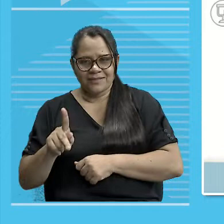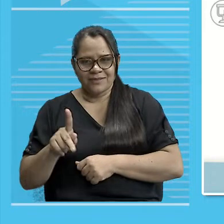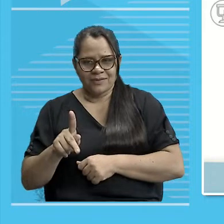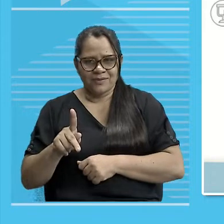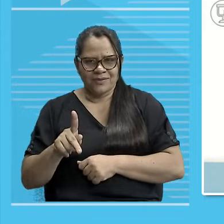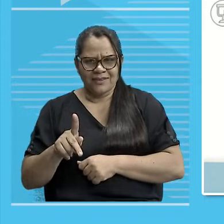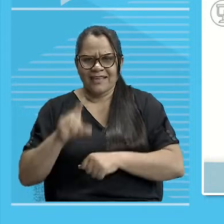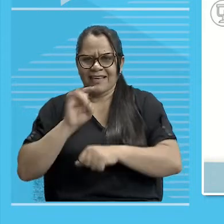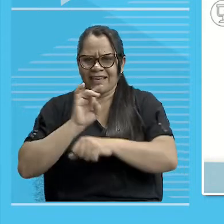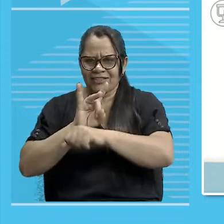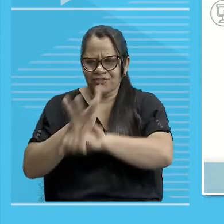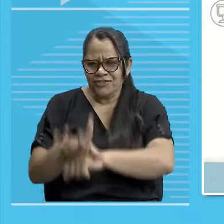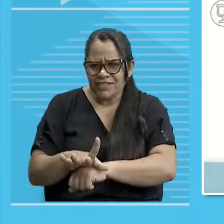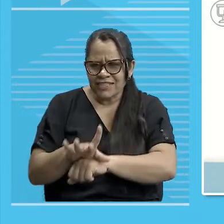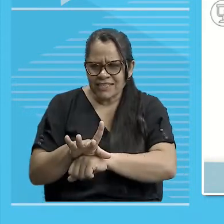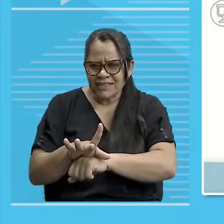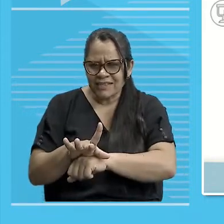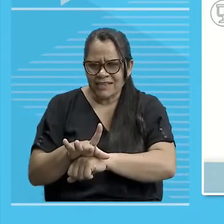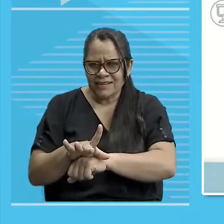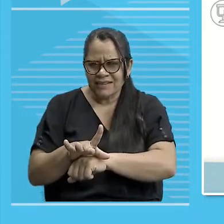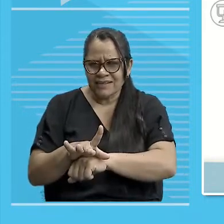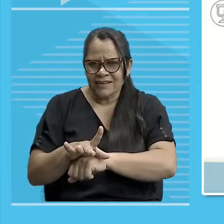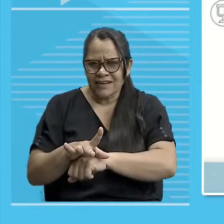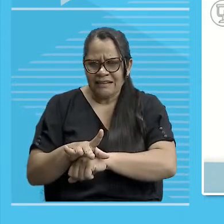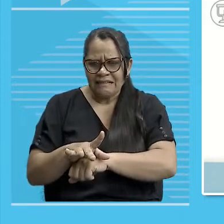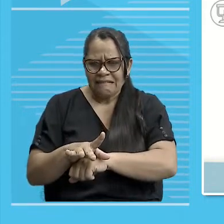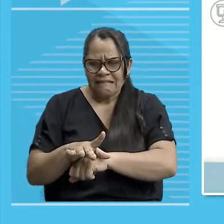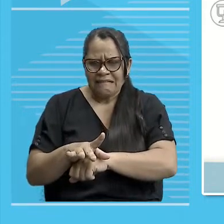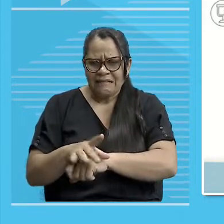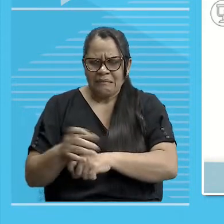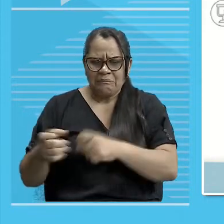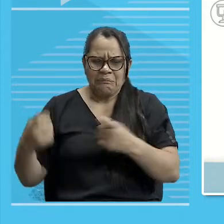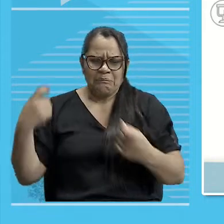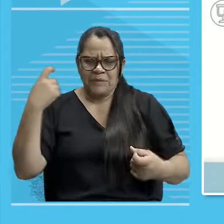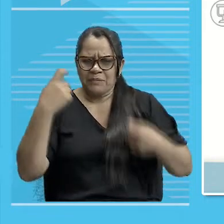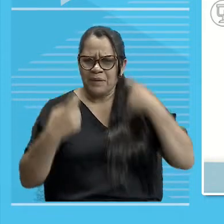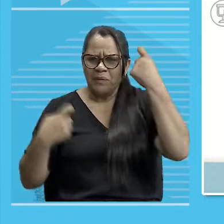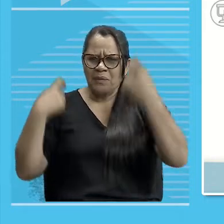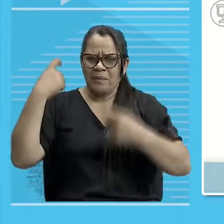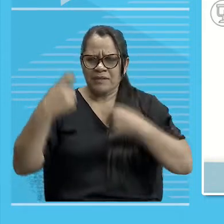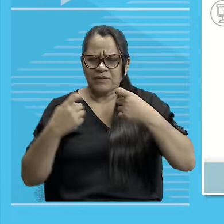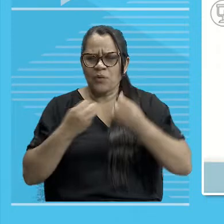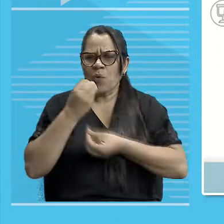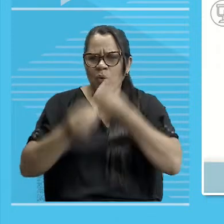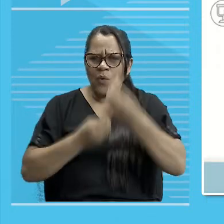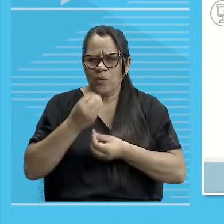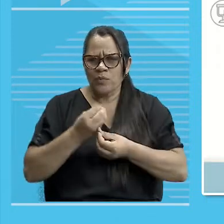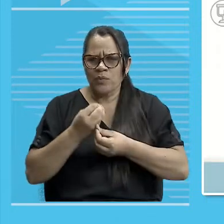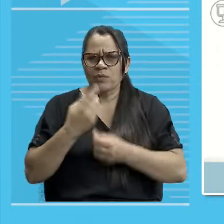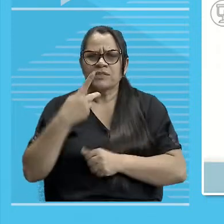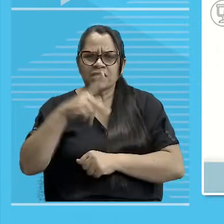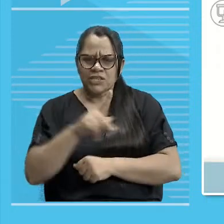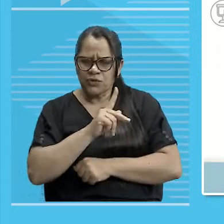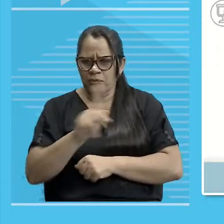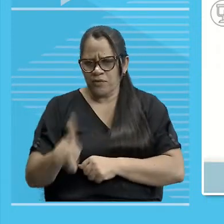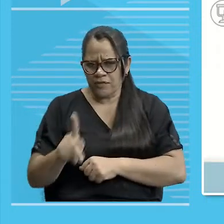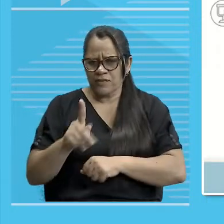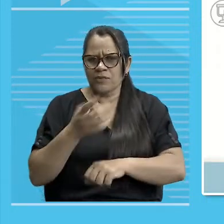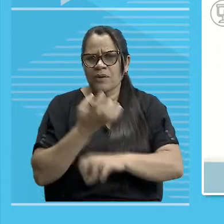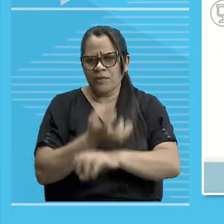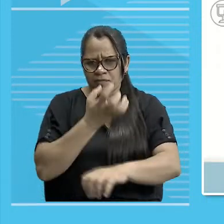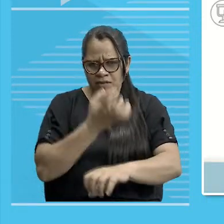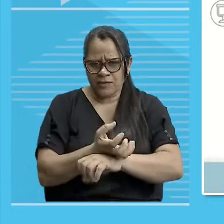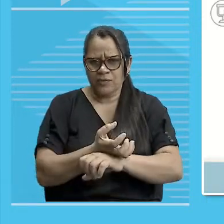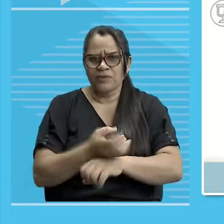dica sem rumo é essa, pelo amor de Deus? Como é que o senhor é professor de biologia e diz para a pessoa engravidar o mais